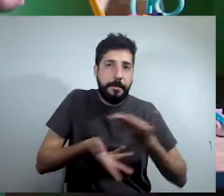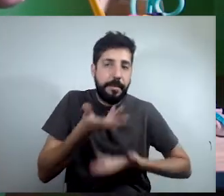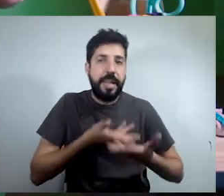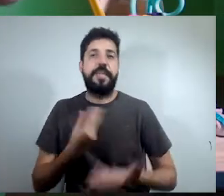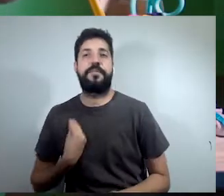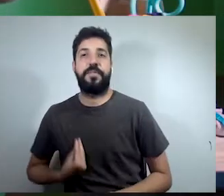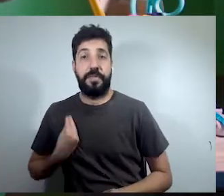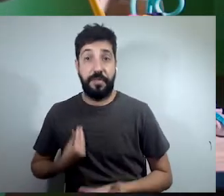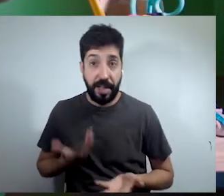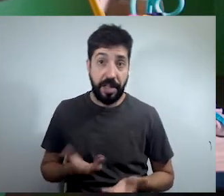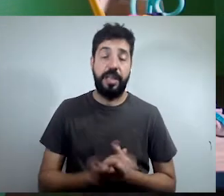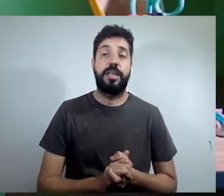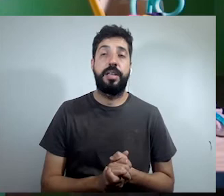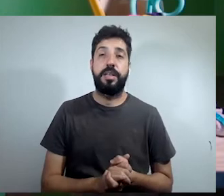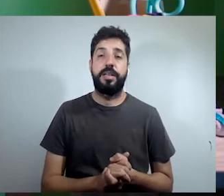possam